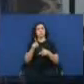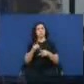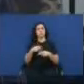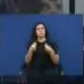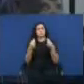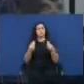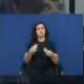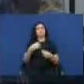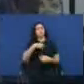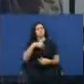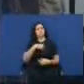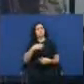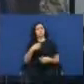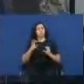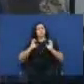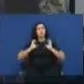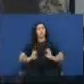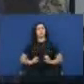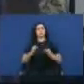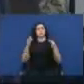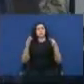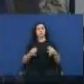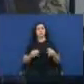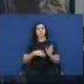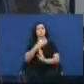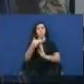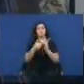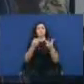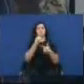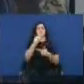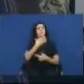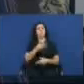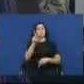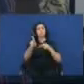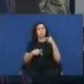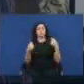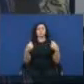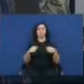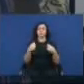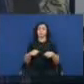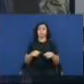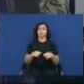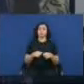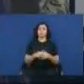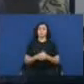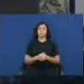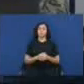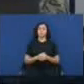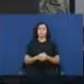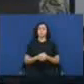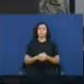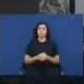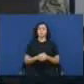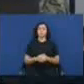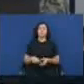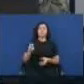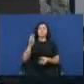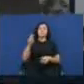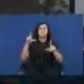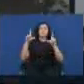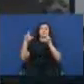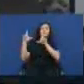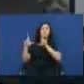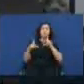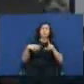dando dignidade, dando condições, dando ética e dando tudo de bom que o cidadão precisa, principalmente os mais fácil. 5 fotos